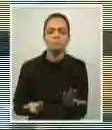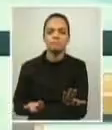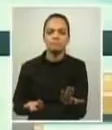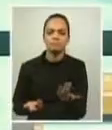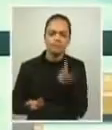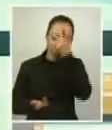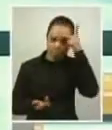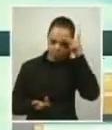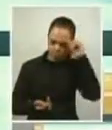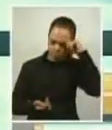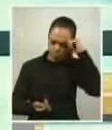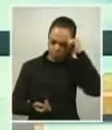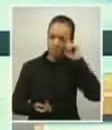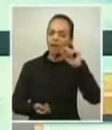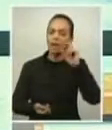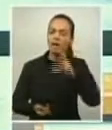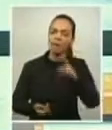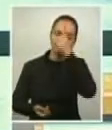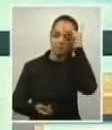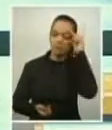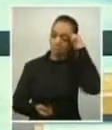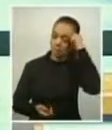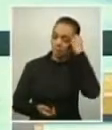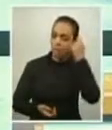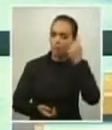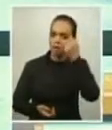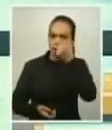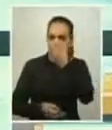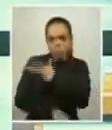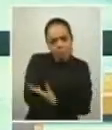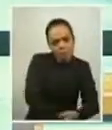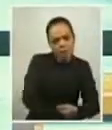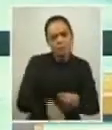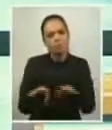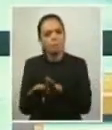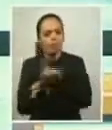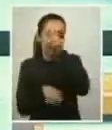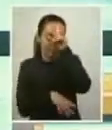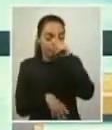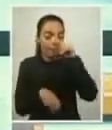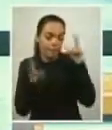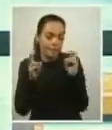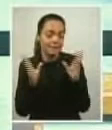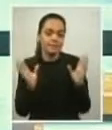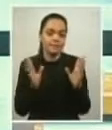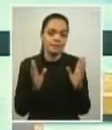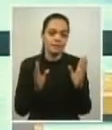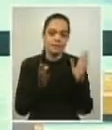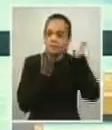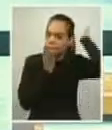e os negros e os brancos entre "os amarelos os indígenas